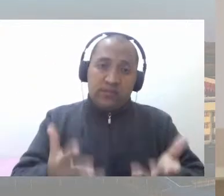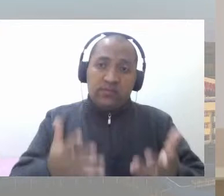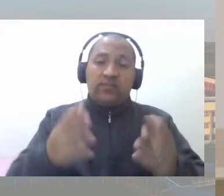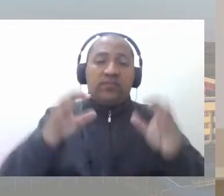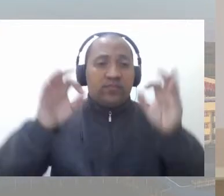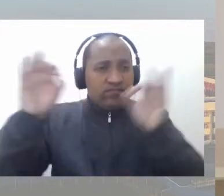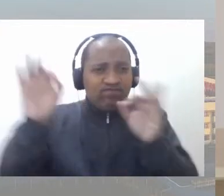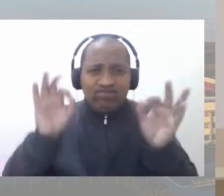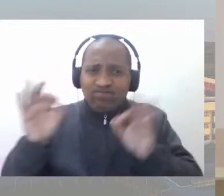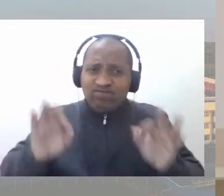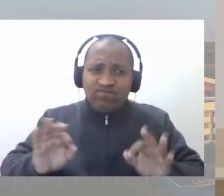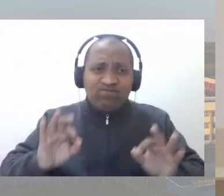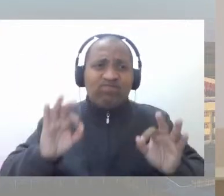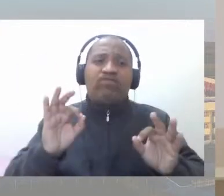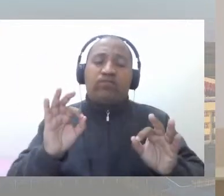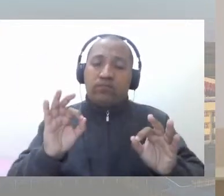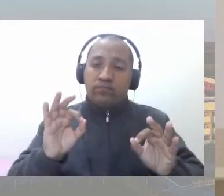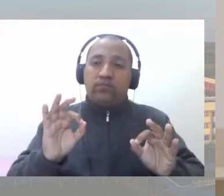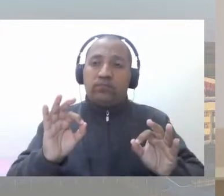se deu